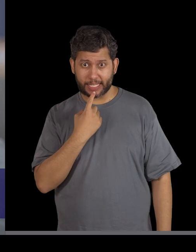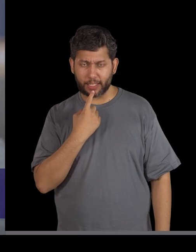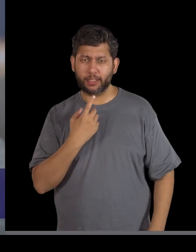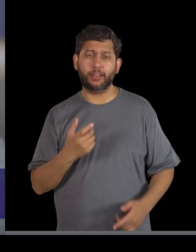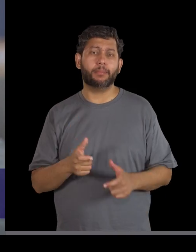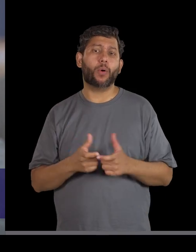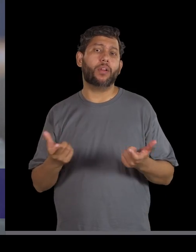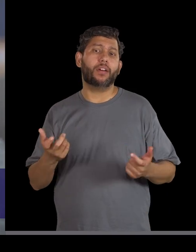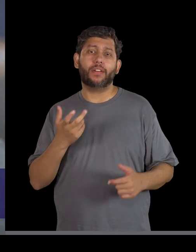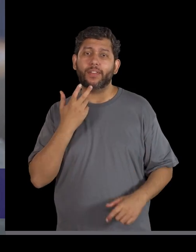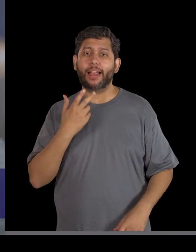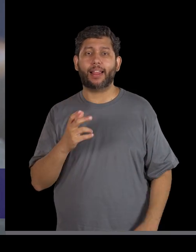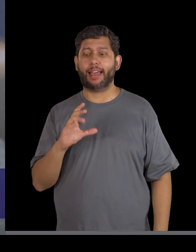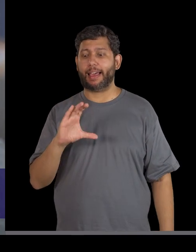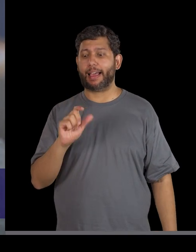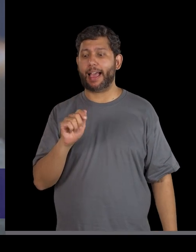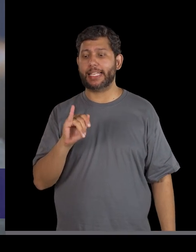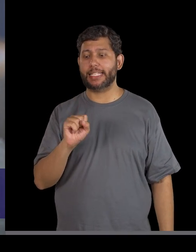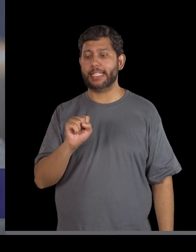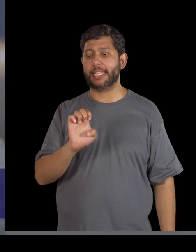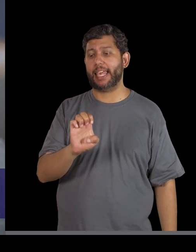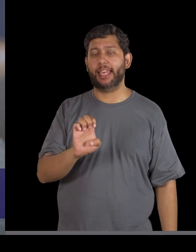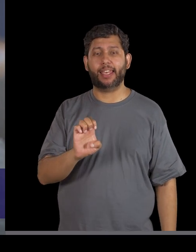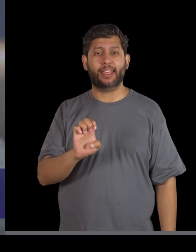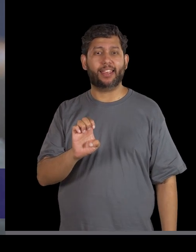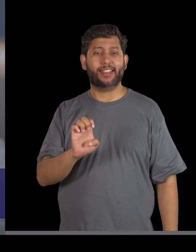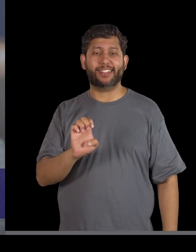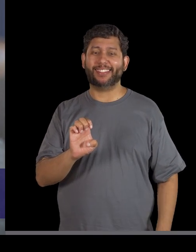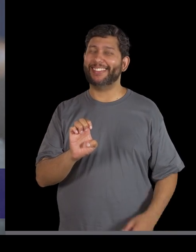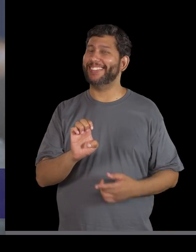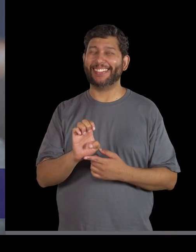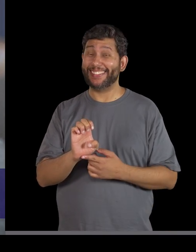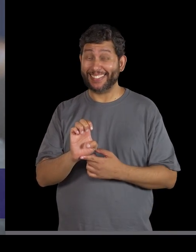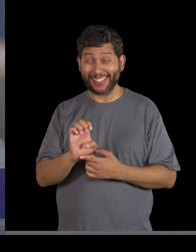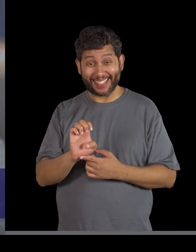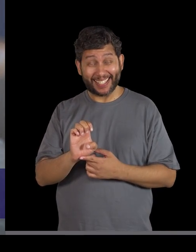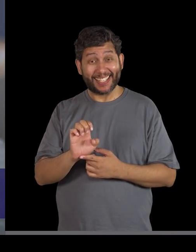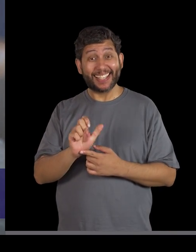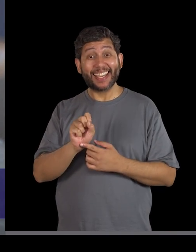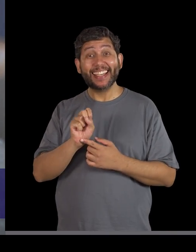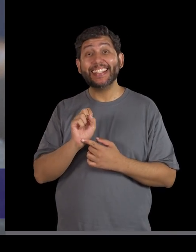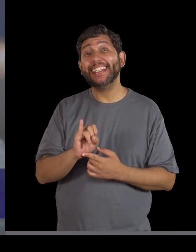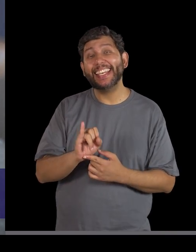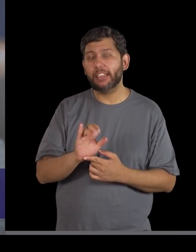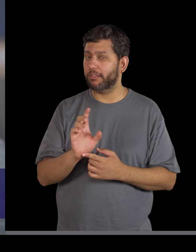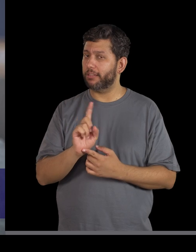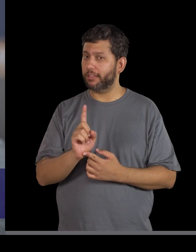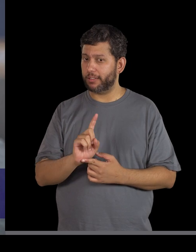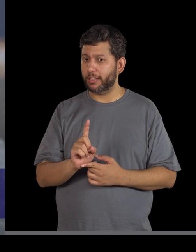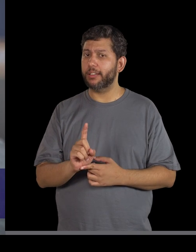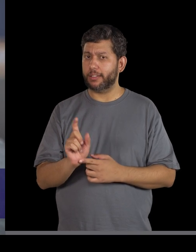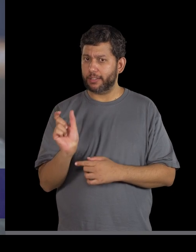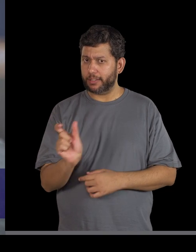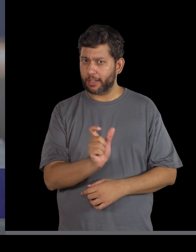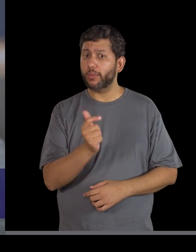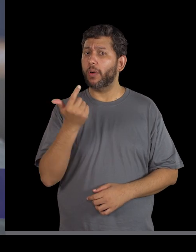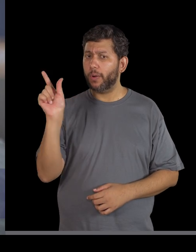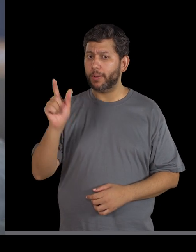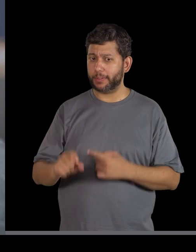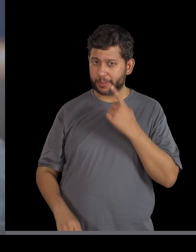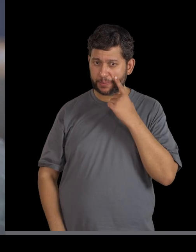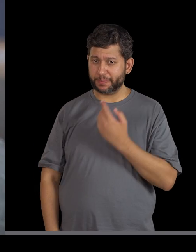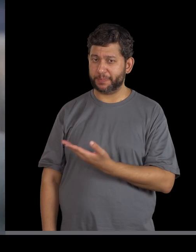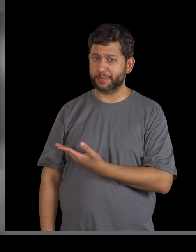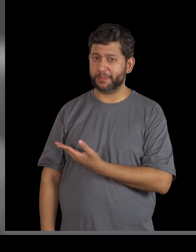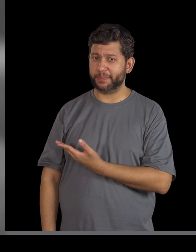case, case. Muita gente diria case, né? Mas se eu tô falando do substantivo, é case mesmo, com S no